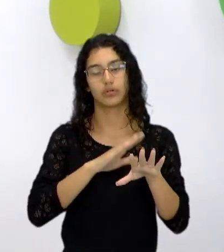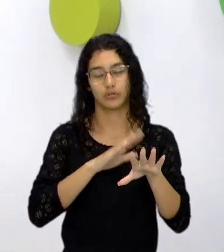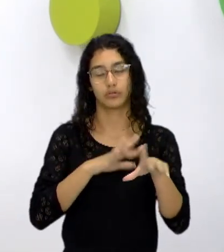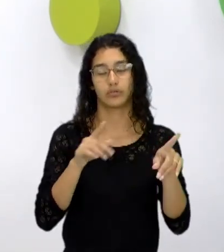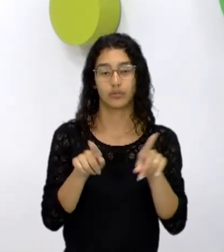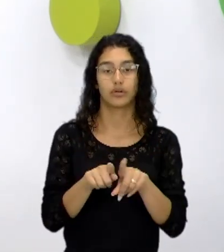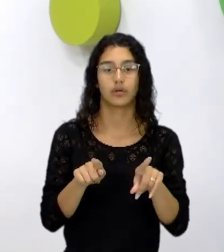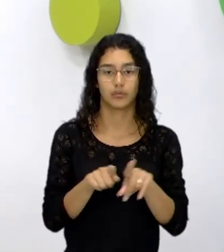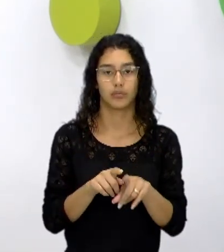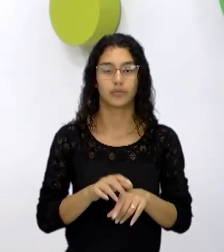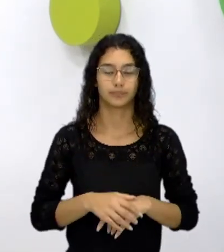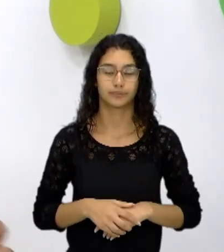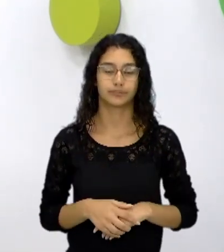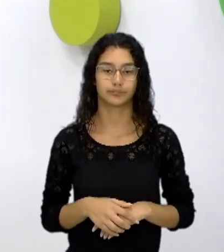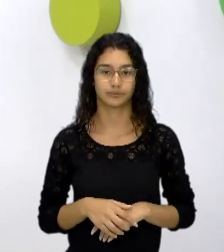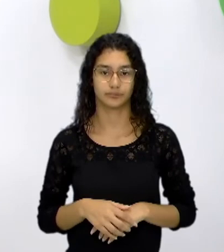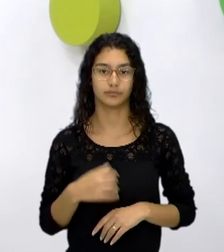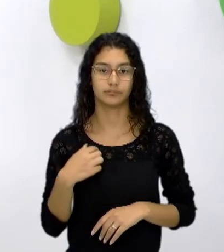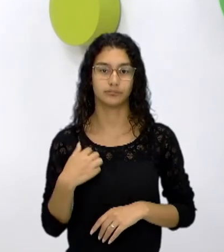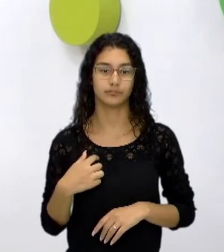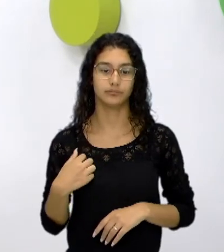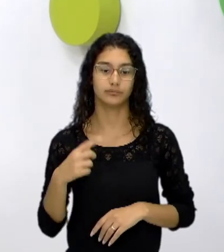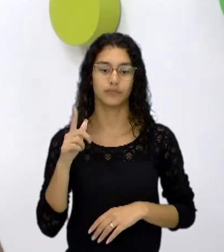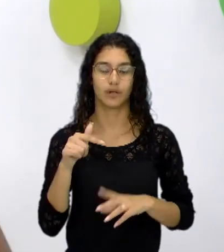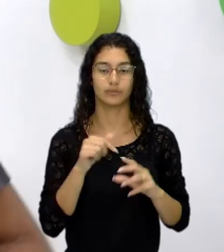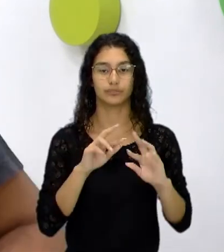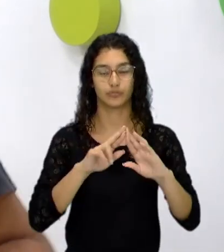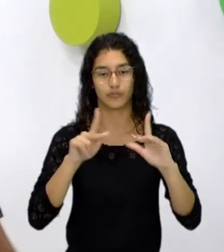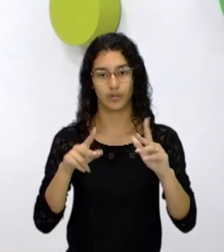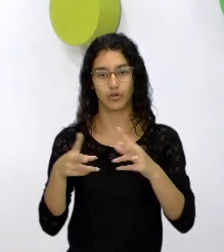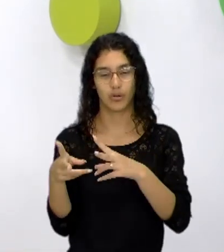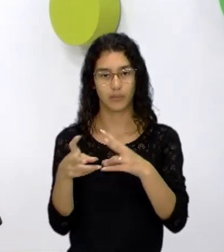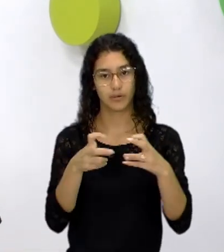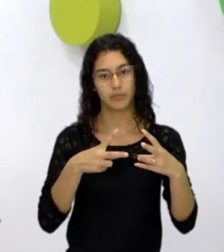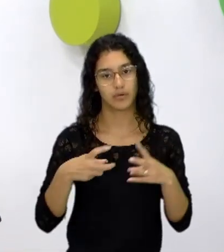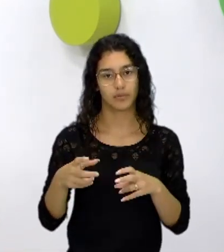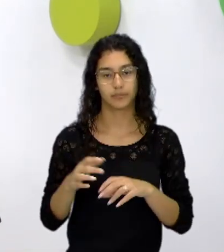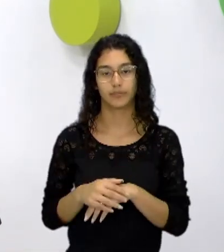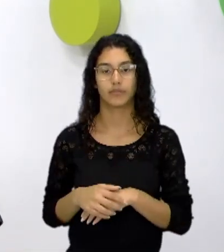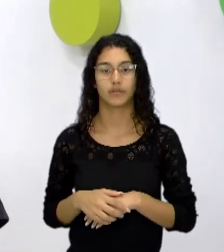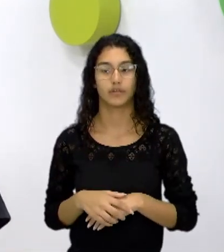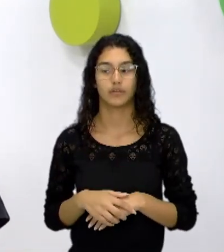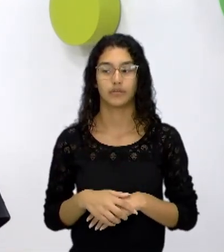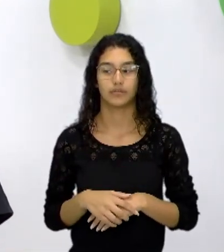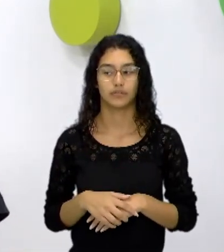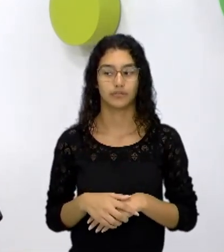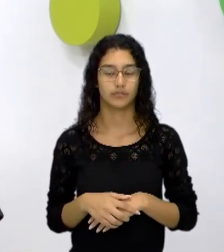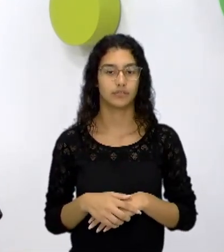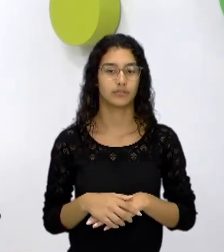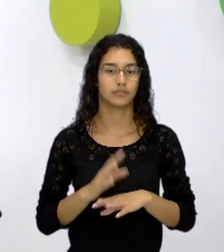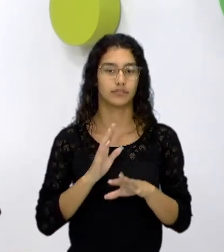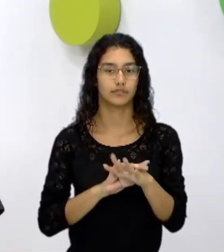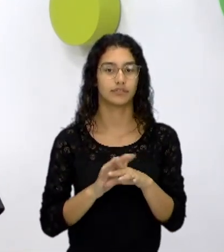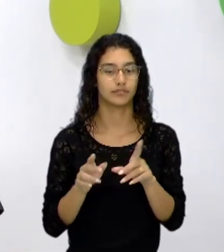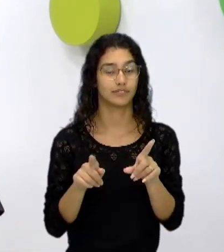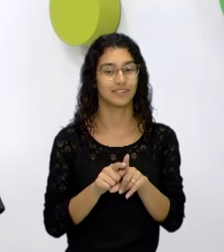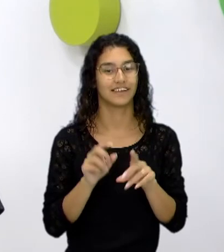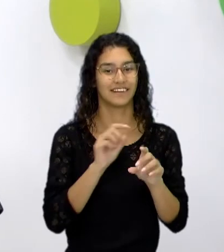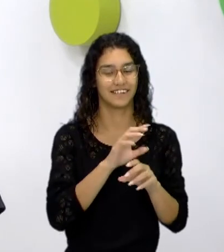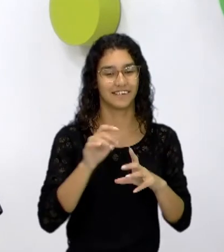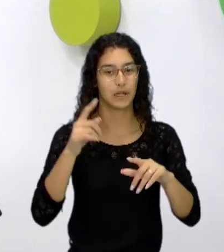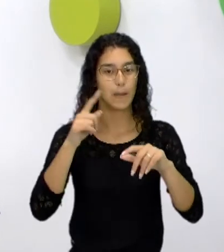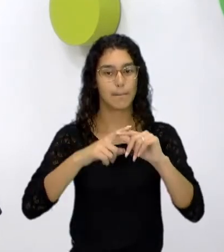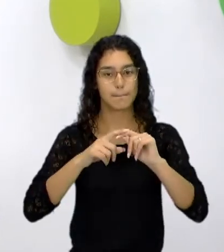da zona de conflito. Então, é outra análise, né? O observatório fica de olho, né? Olha como que cada veículo e cada